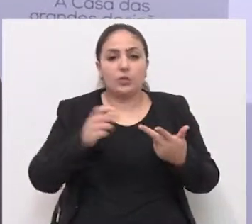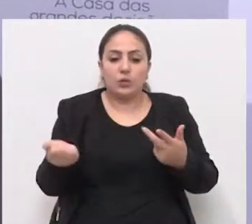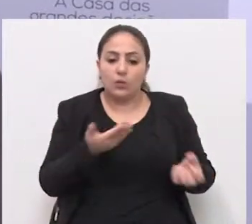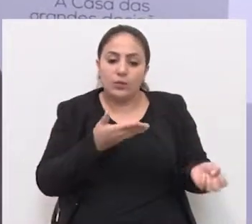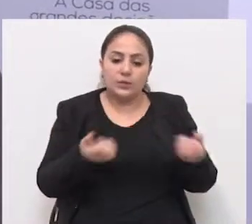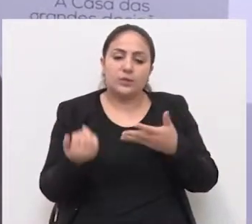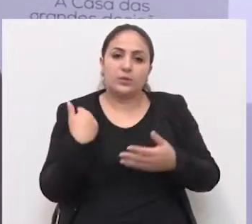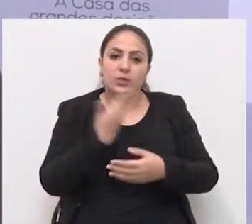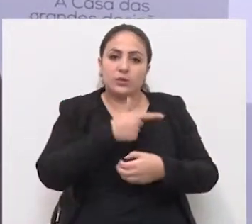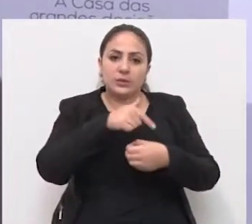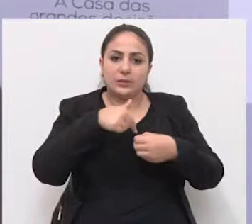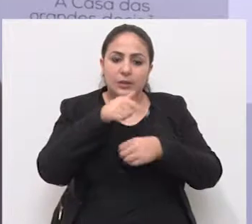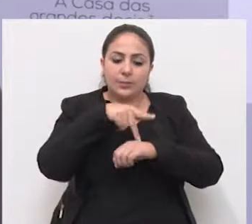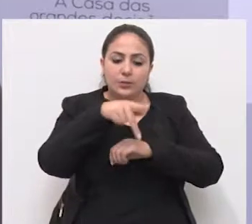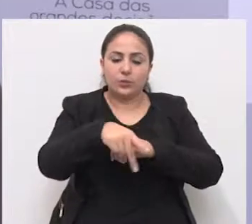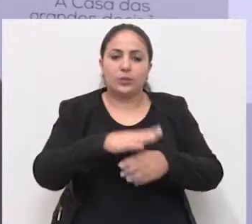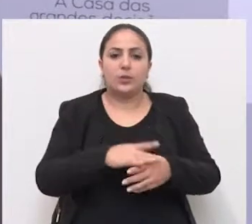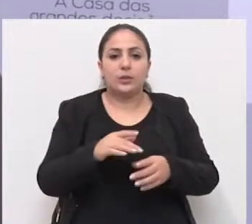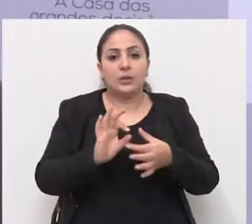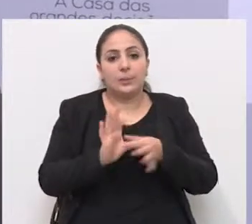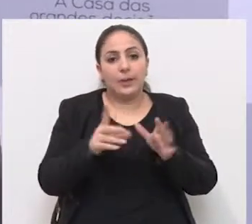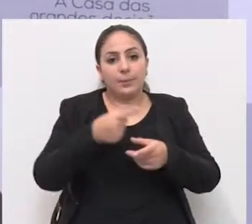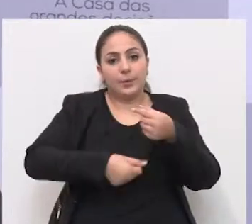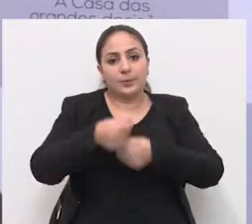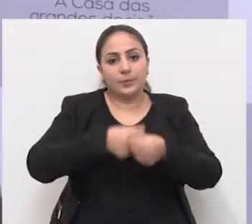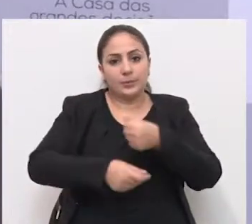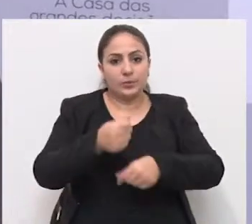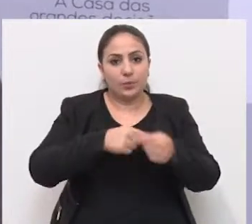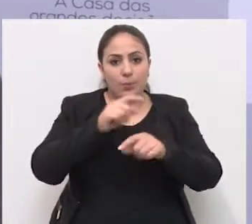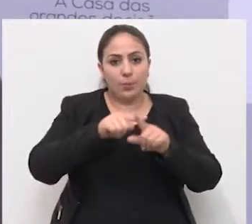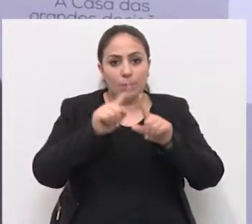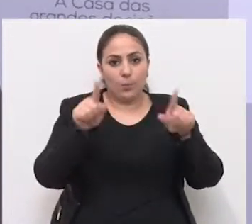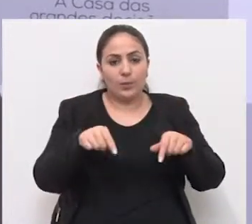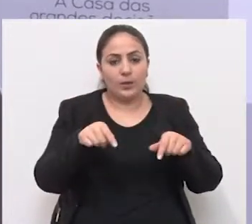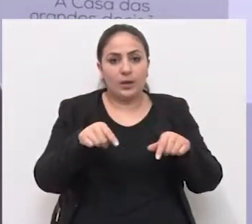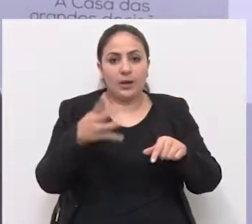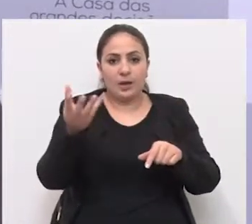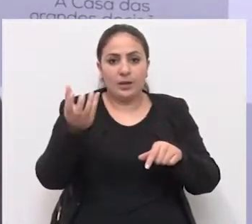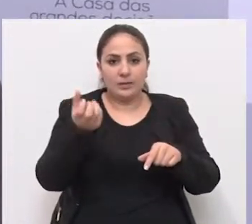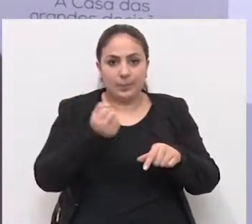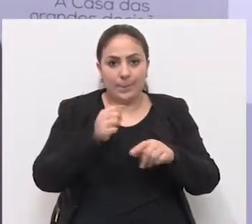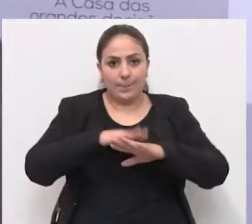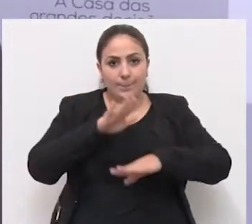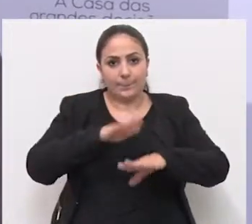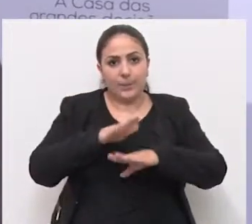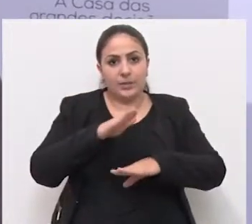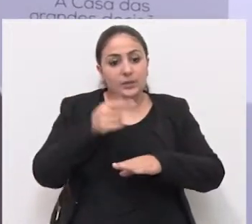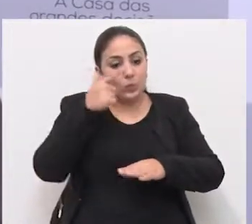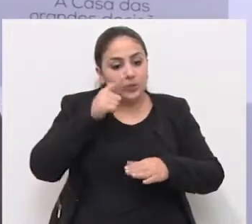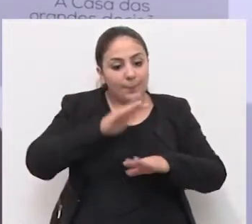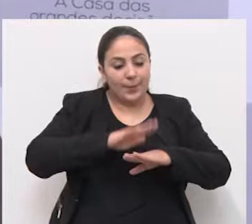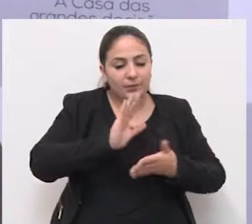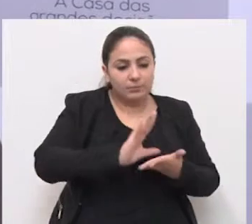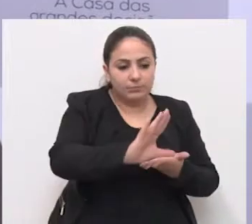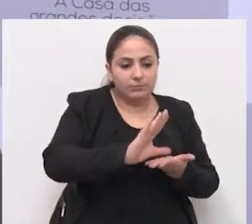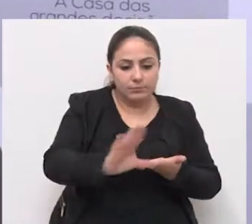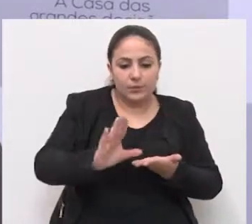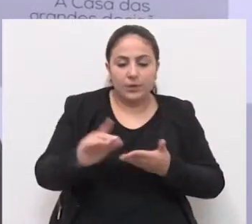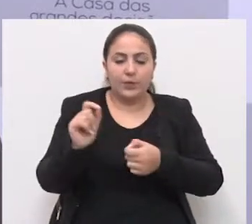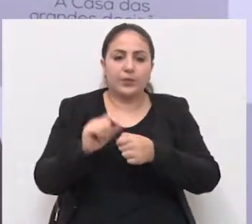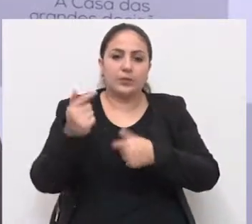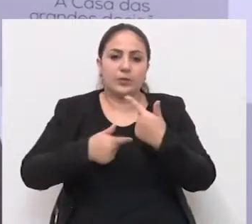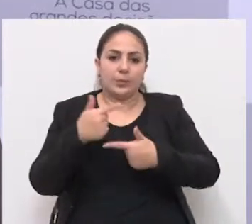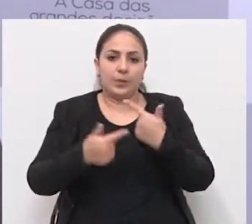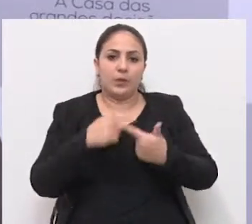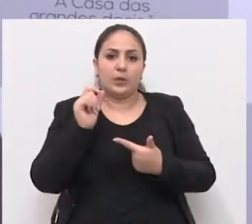renda, de inovação na cidade de Passo Fundo, que permita à administração pública arrecadar mais e desta forma direcionar mais